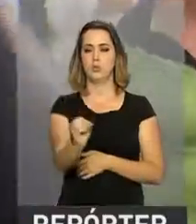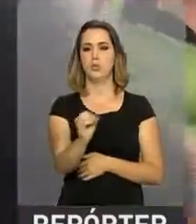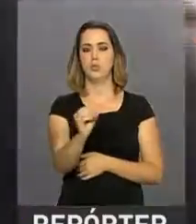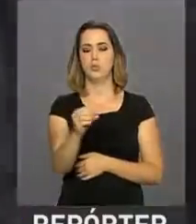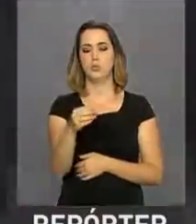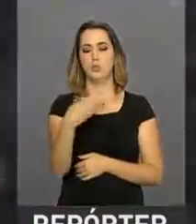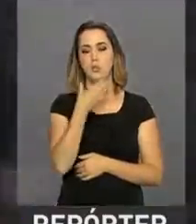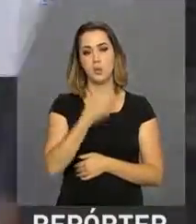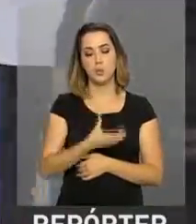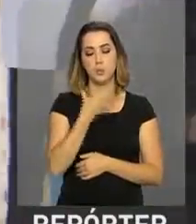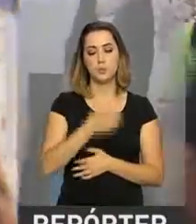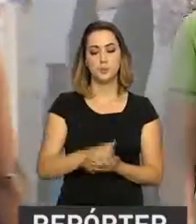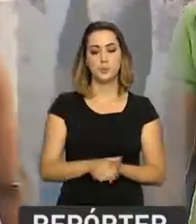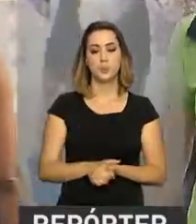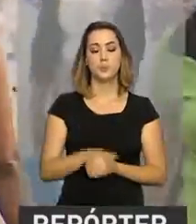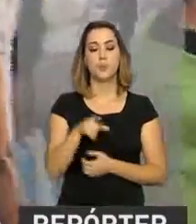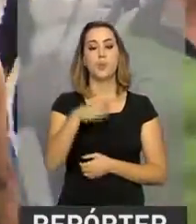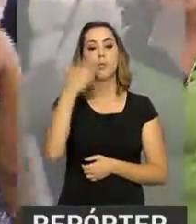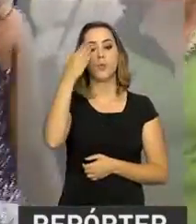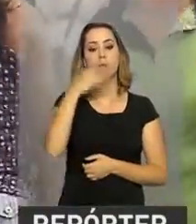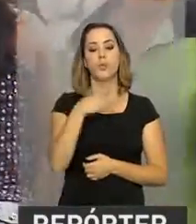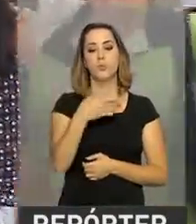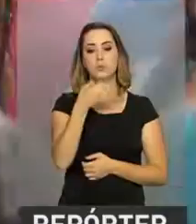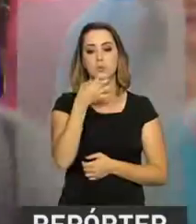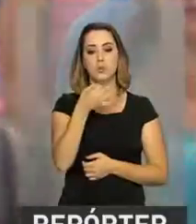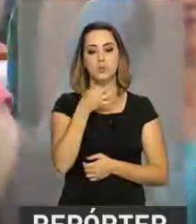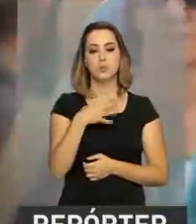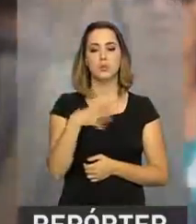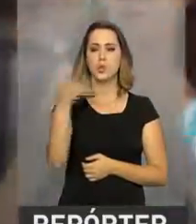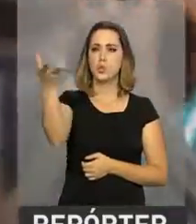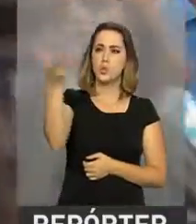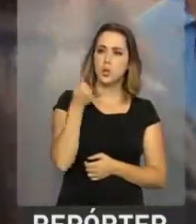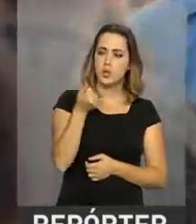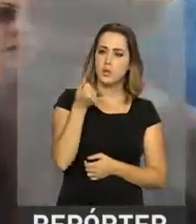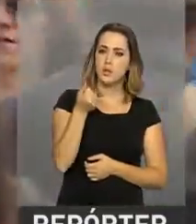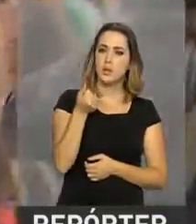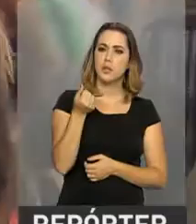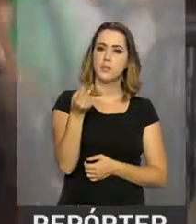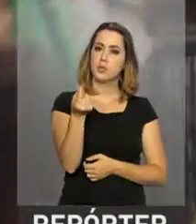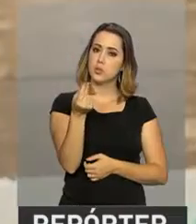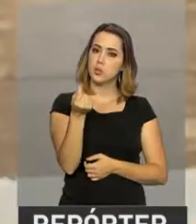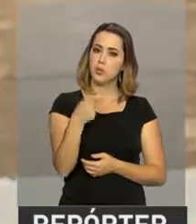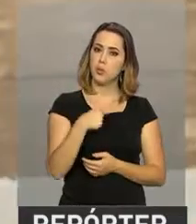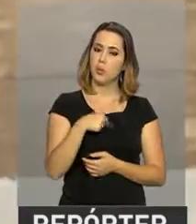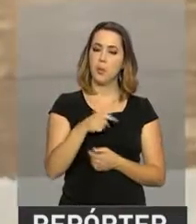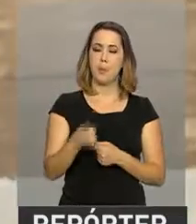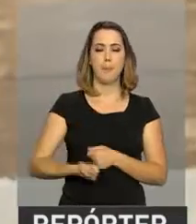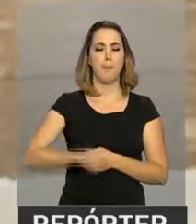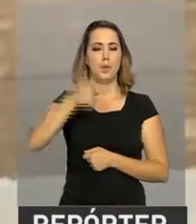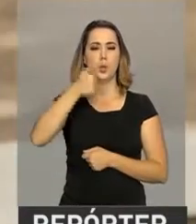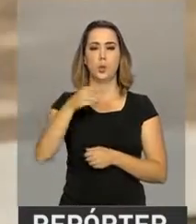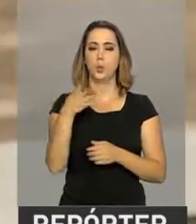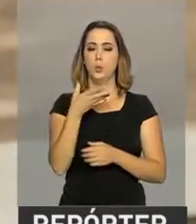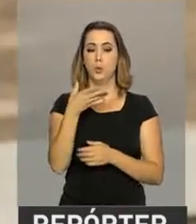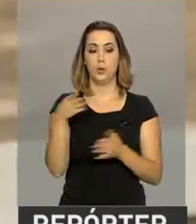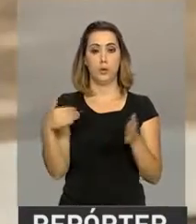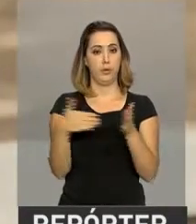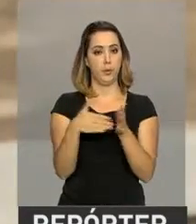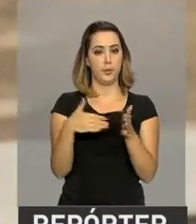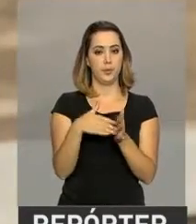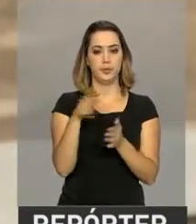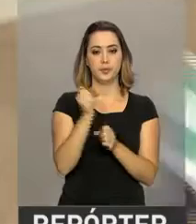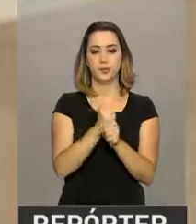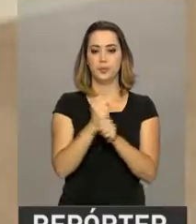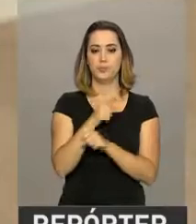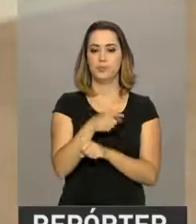o que você acha de ter direito a receber do governo dinheiro para deixar o final de ano mais gordo maravilhoso ea melhorar muito